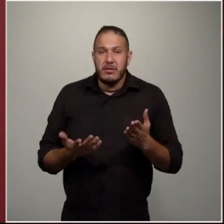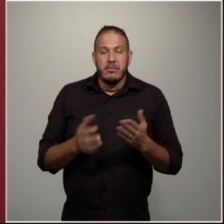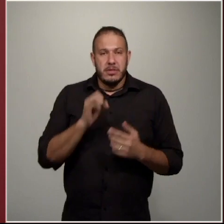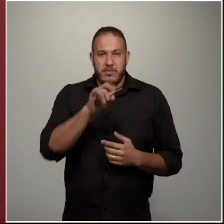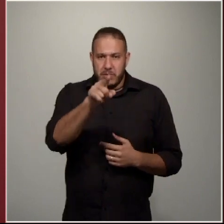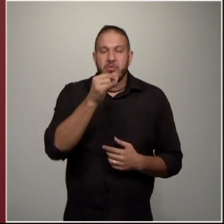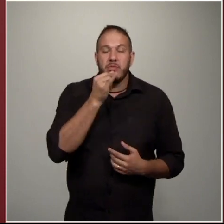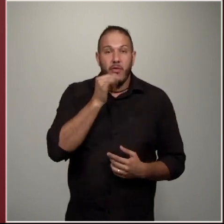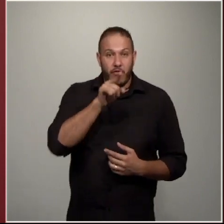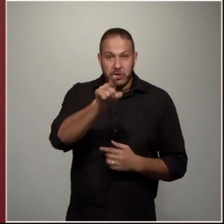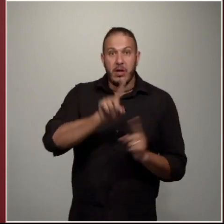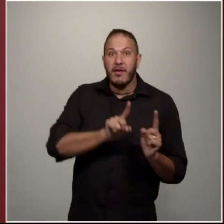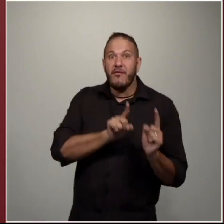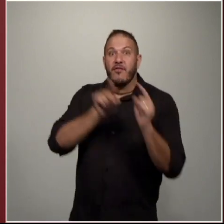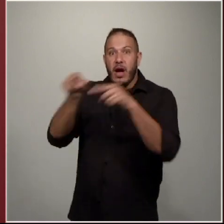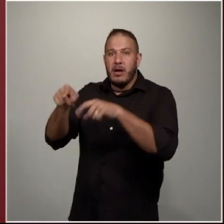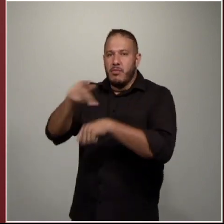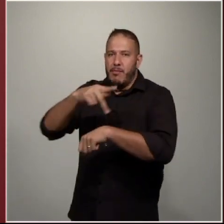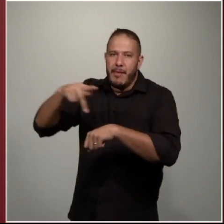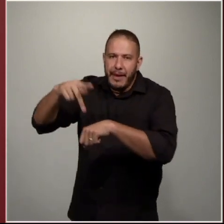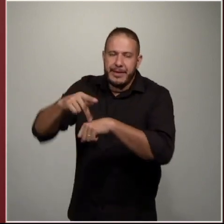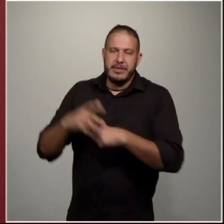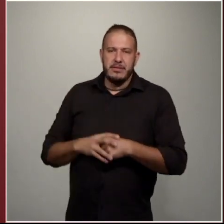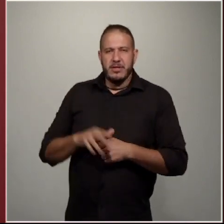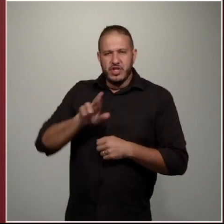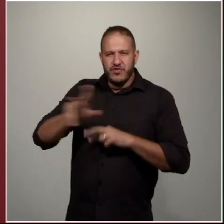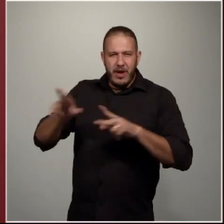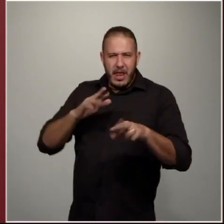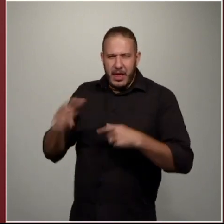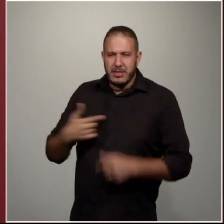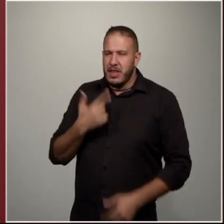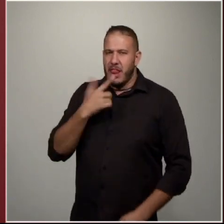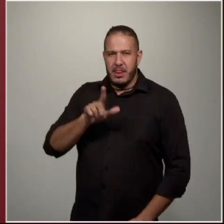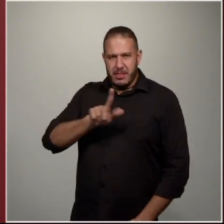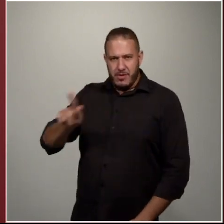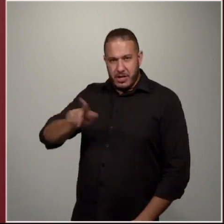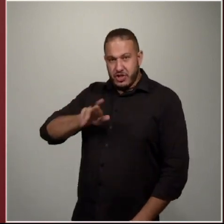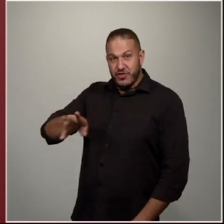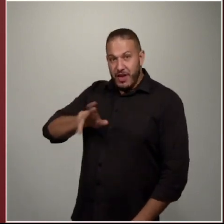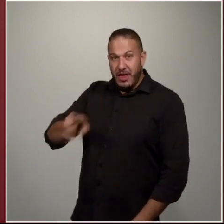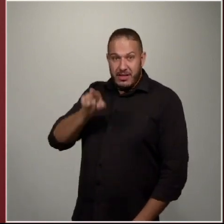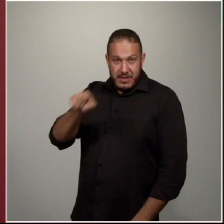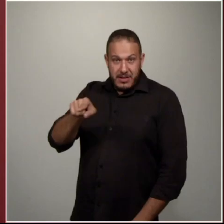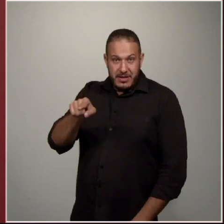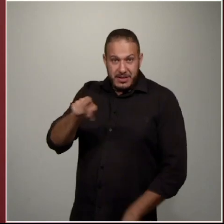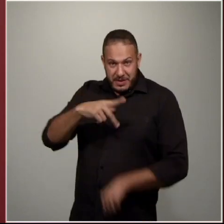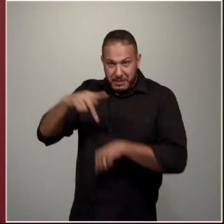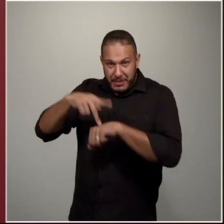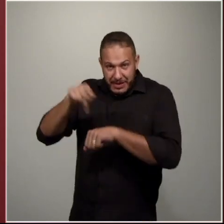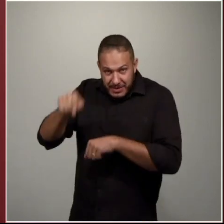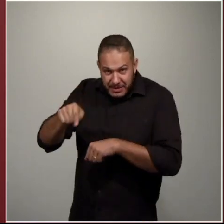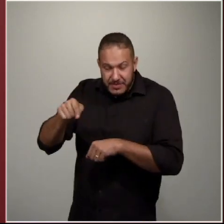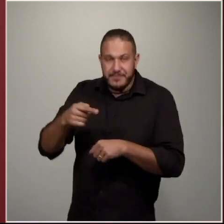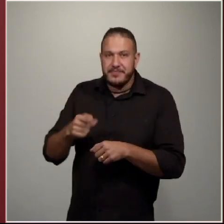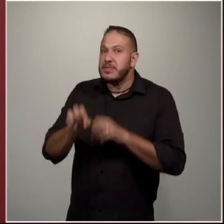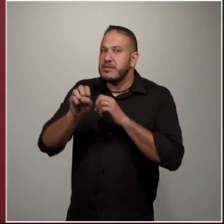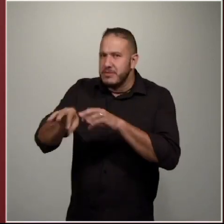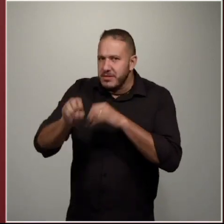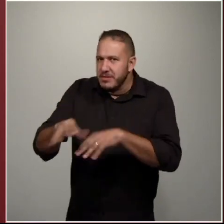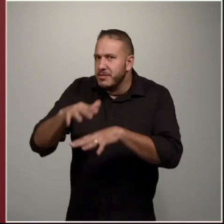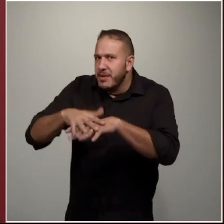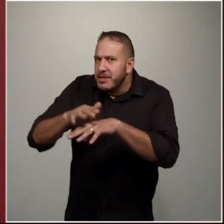você vai para um país que as diferentes linguagens estão ali presentes ensinar matemática